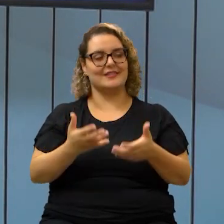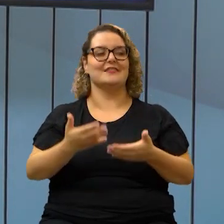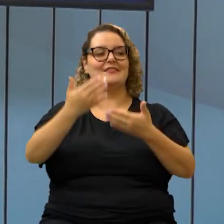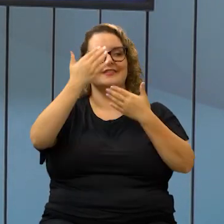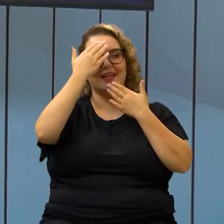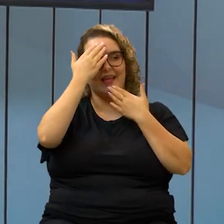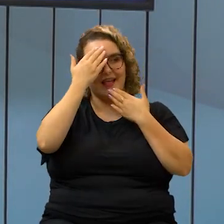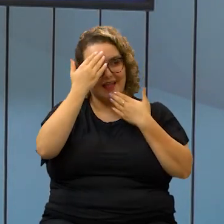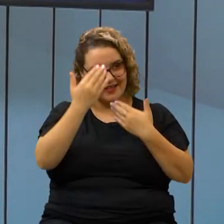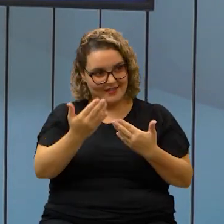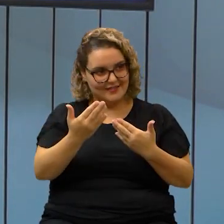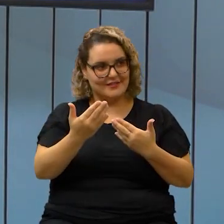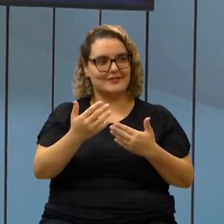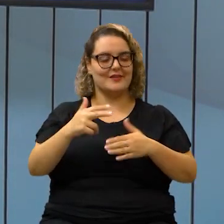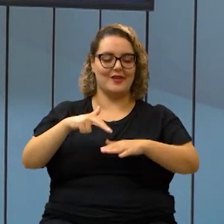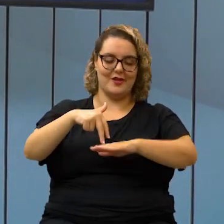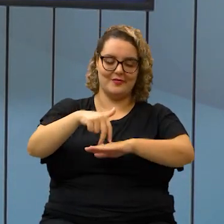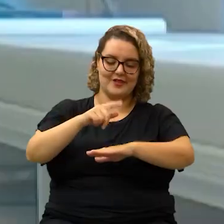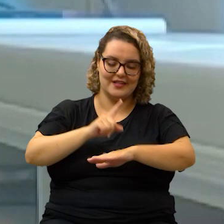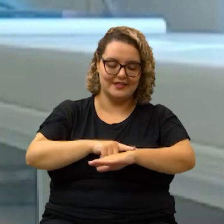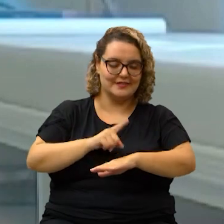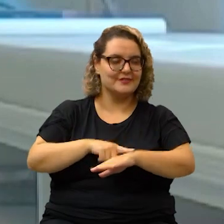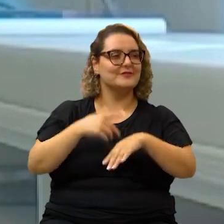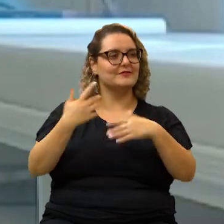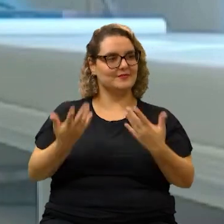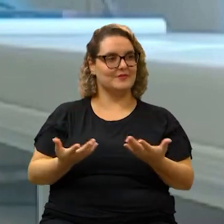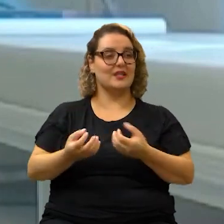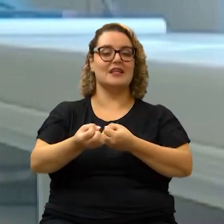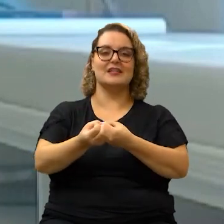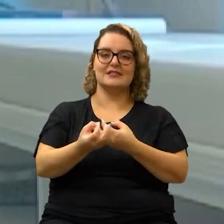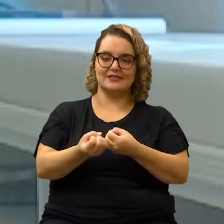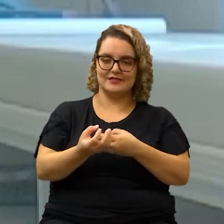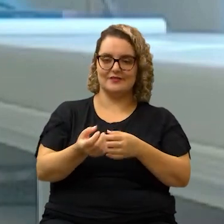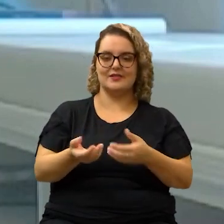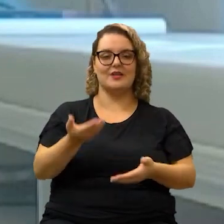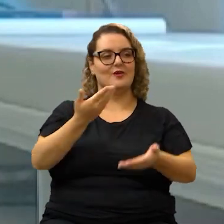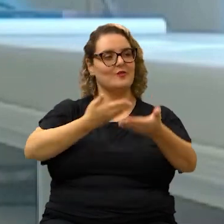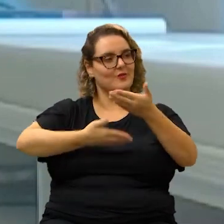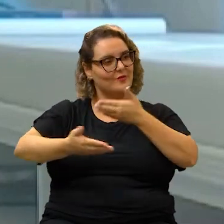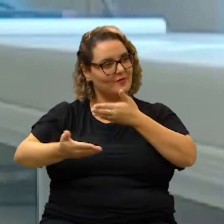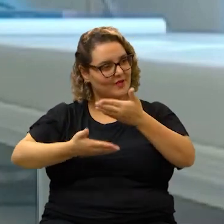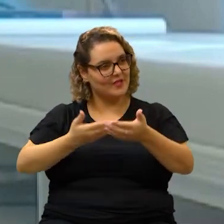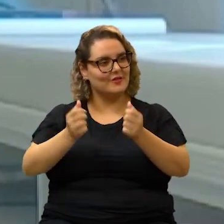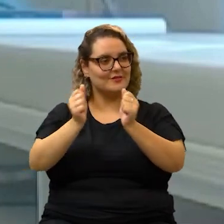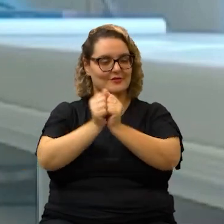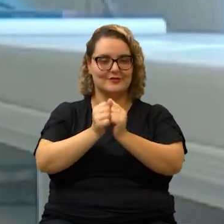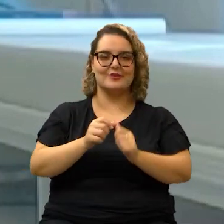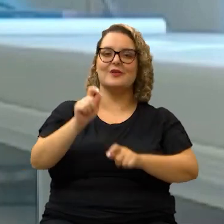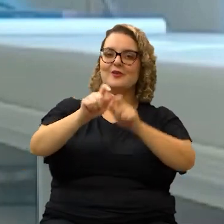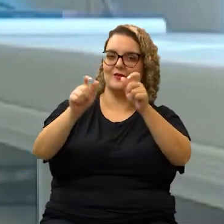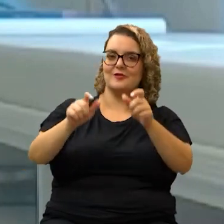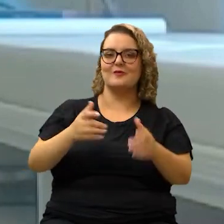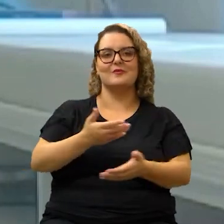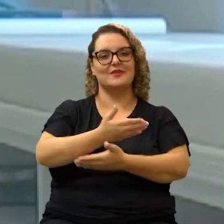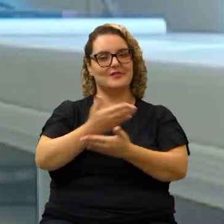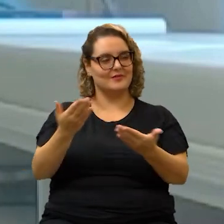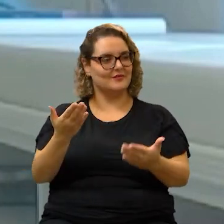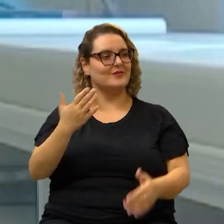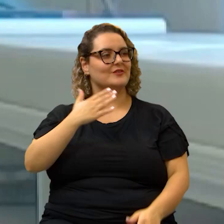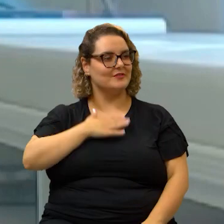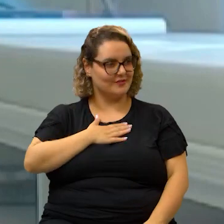com o pessoal que está em casa. Muito obrigada. Eu que agradeço. Para mim também foi uma oportunidade única,